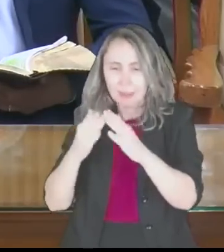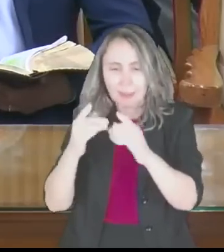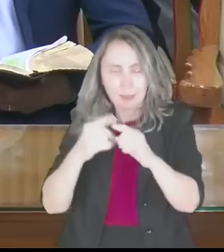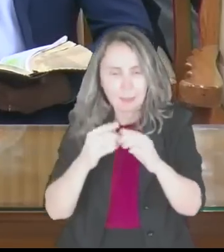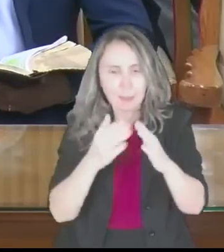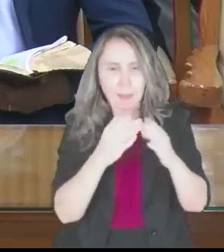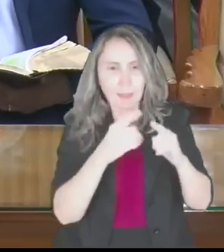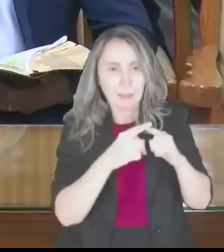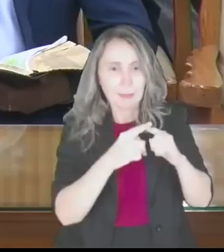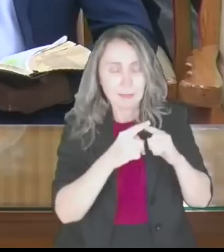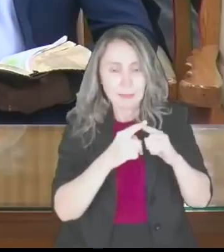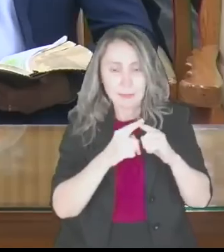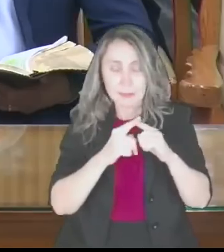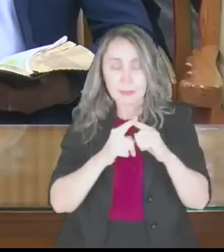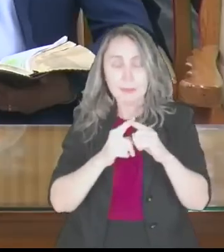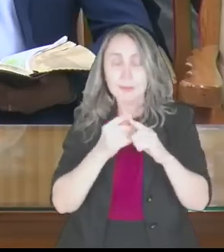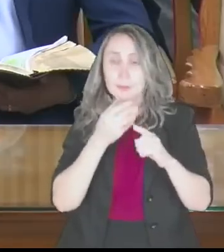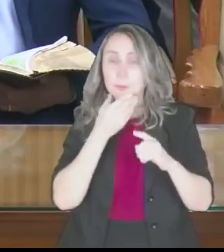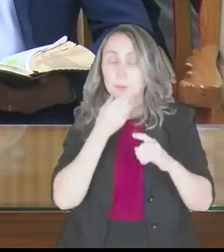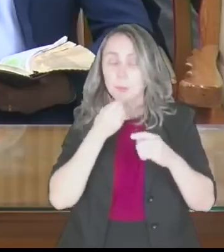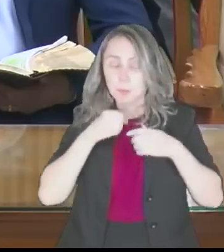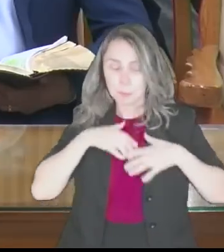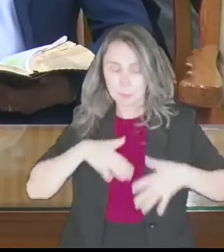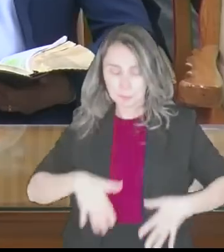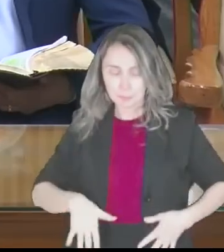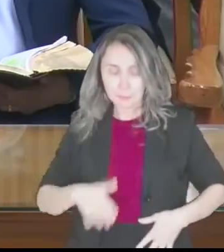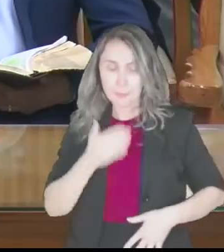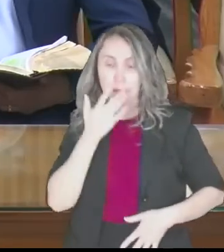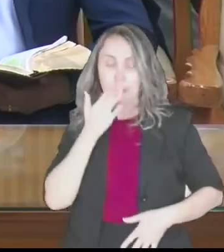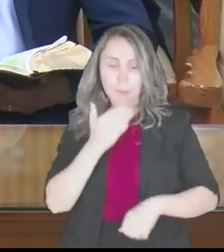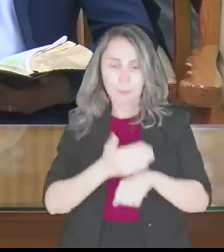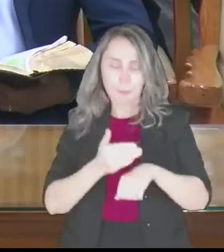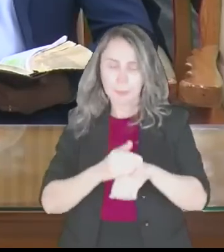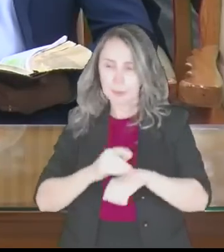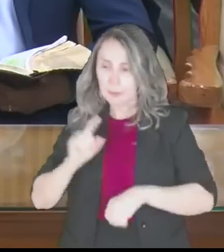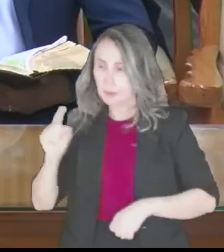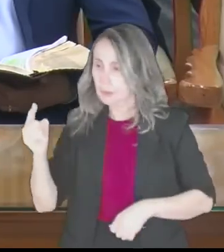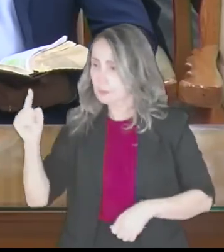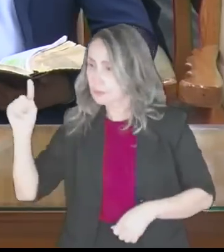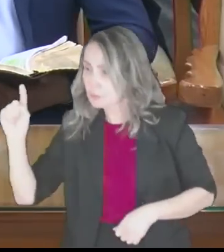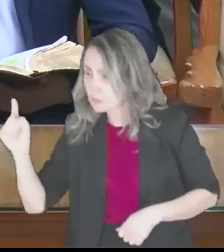vi de repente um homem vestido de branco. Andando no meio do canavial.